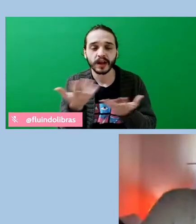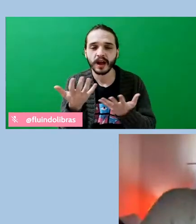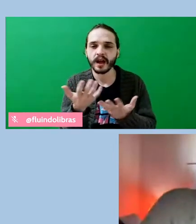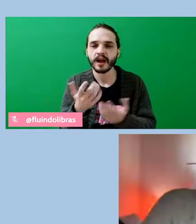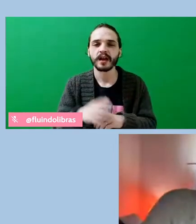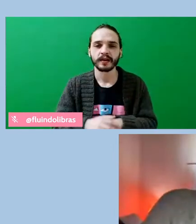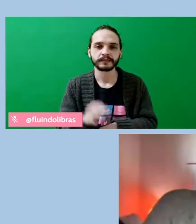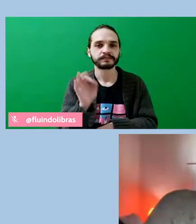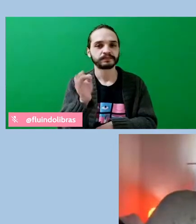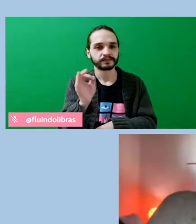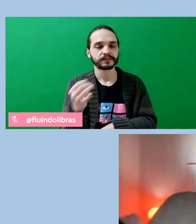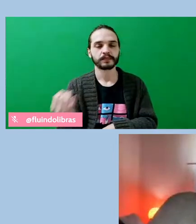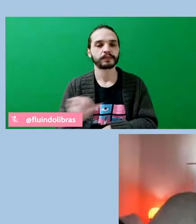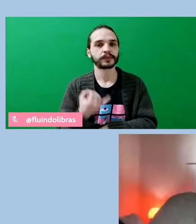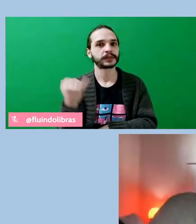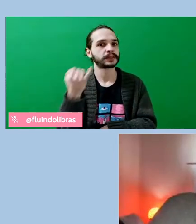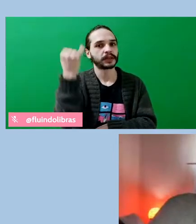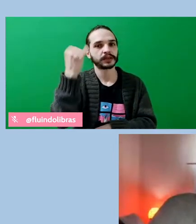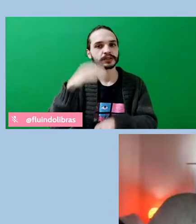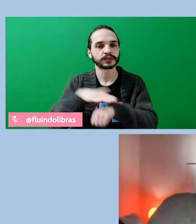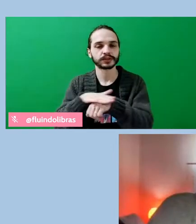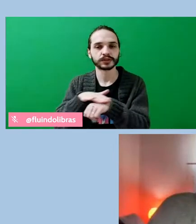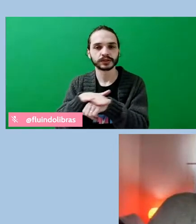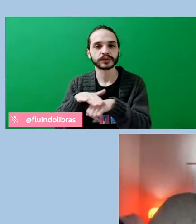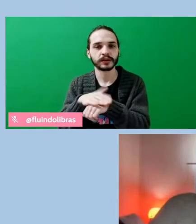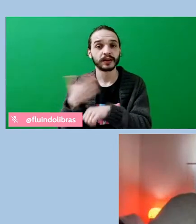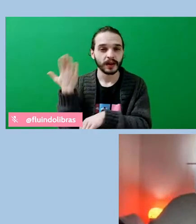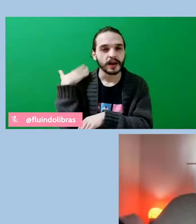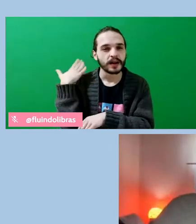É fundamental a conversa. E a gente, como a gente estava conversando antes,